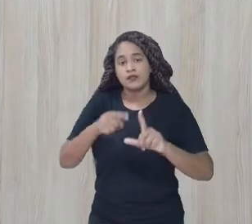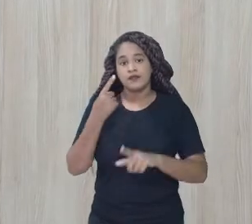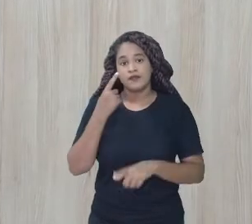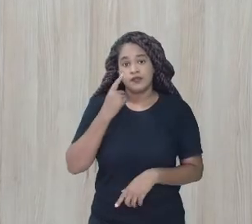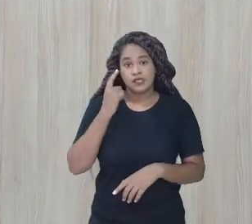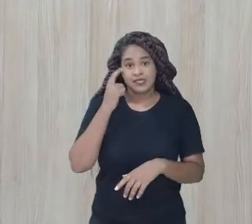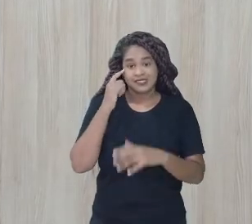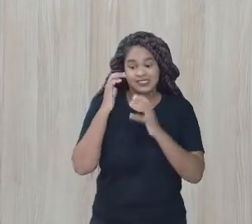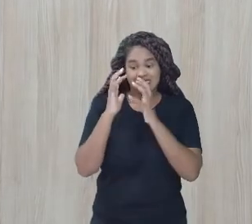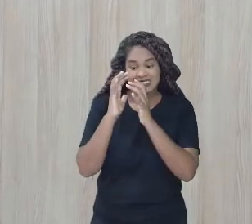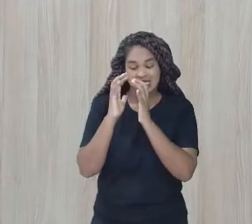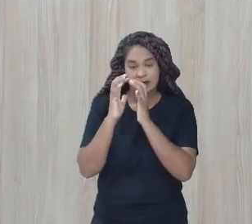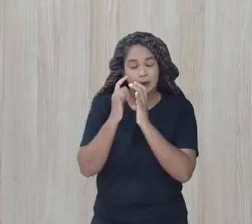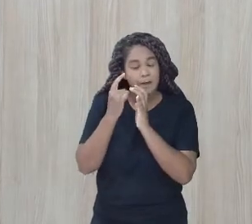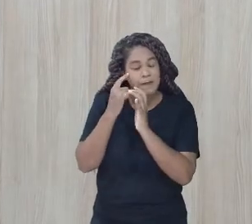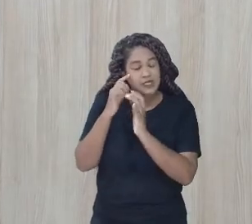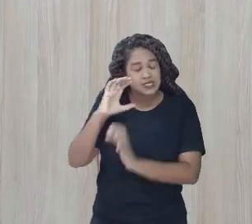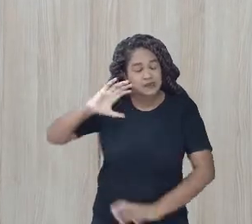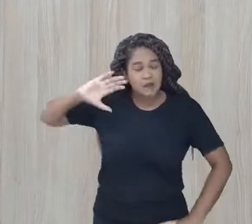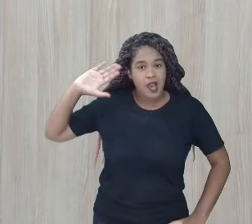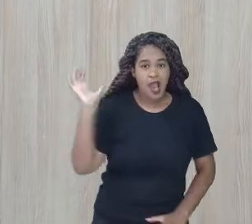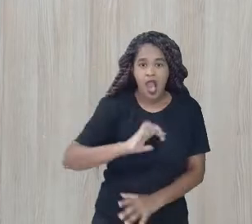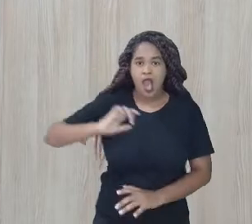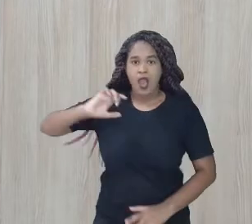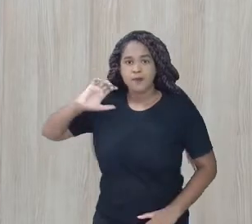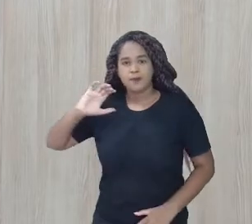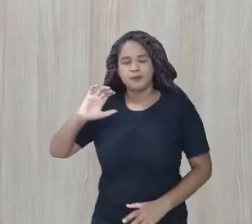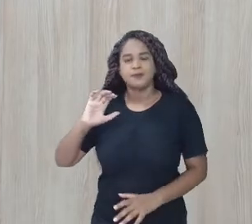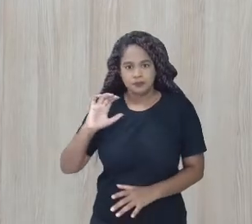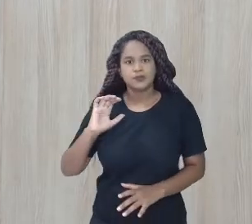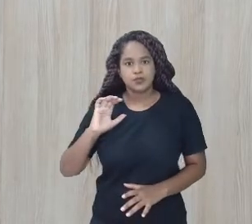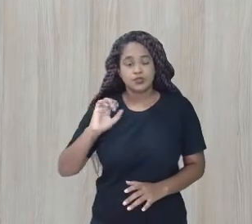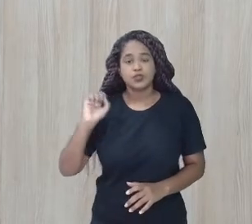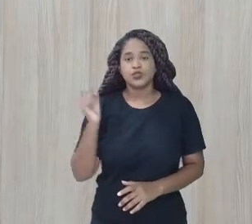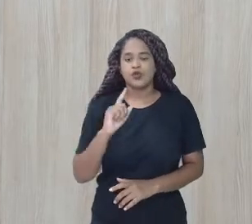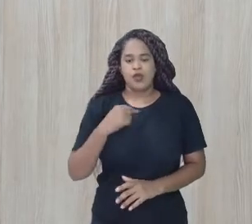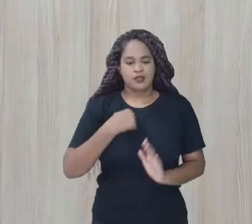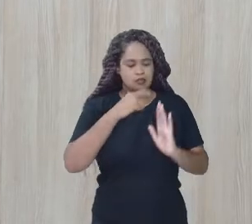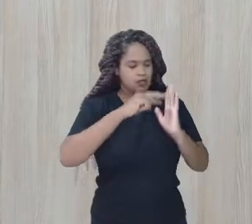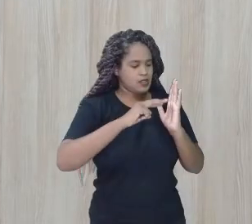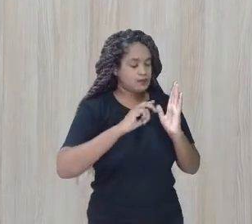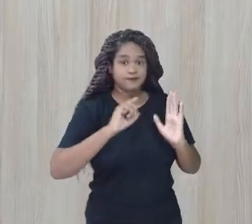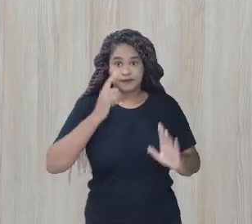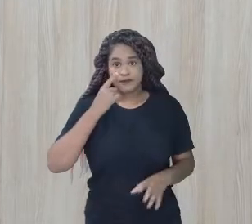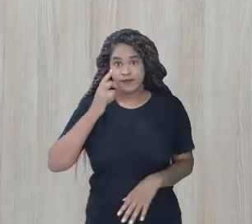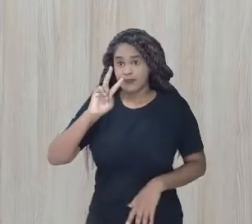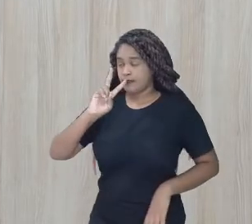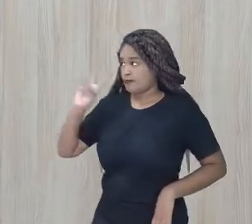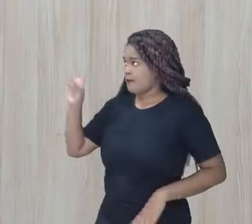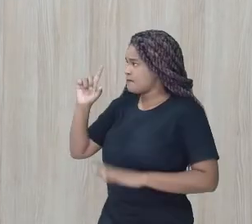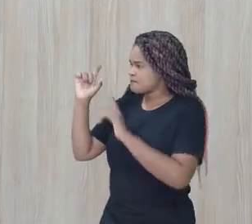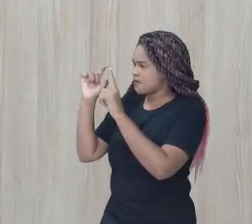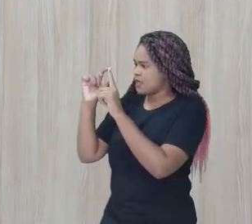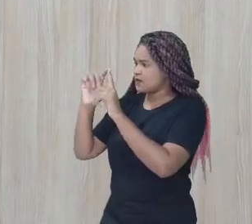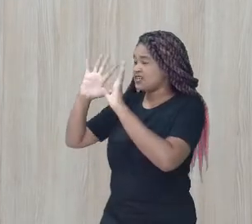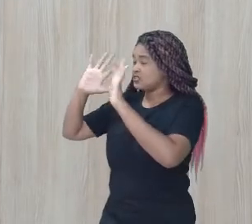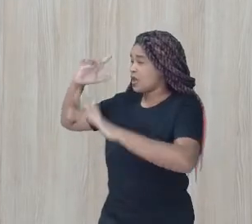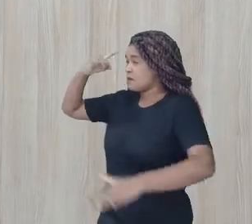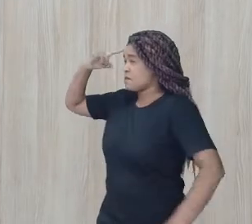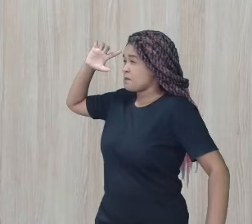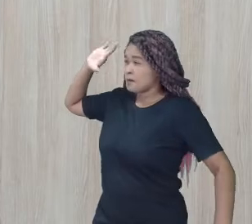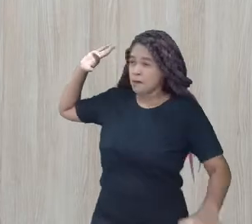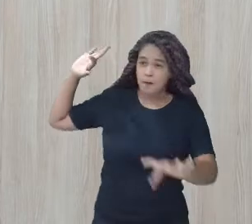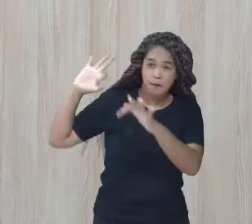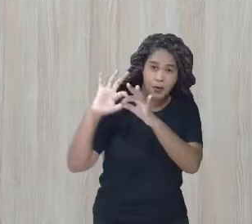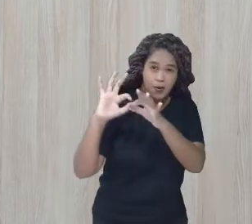do que a gente lê. Ele pensa mais rápido do que a gente fala. Então, quando a gente olha para essa palavra, a gente associa aqui.